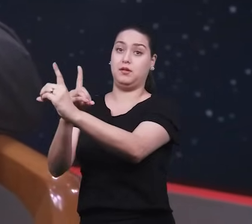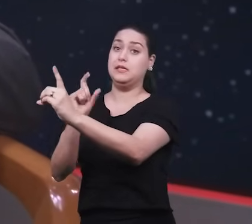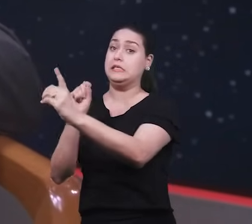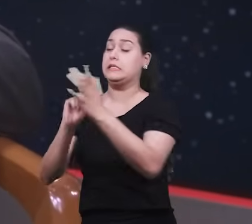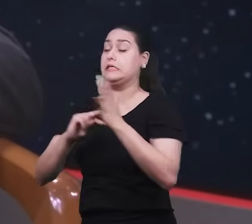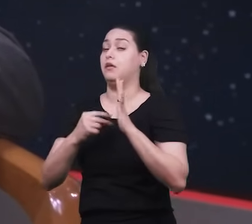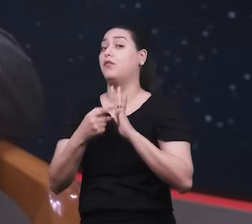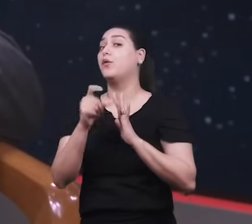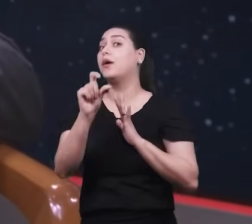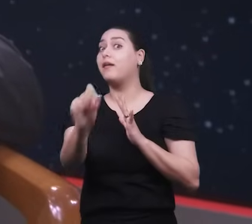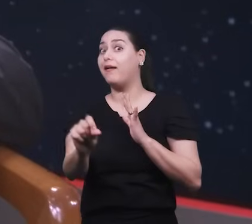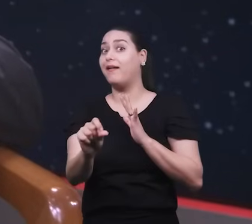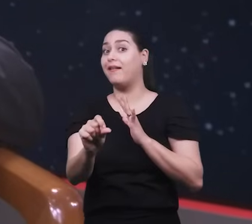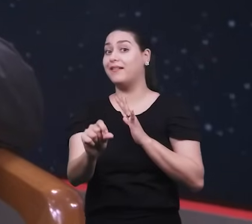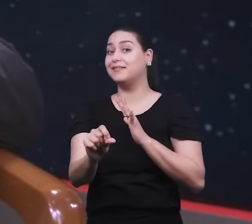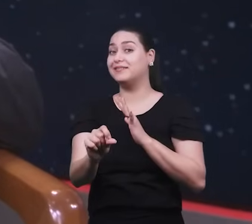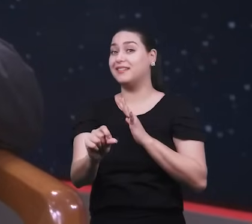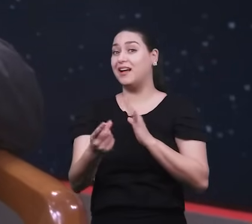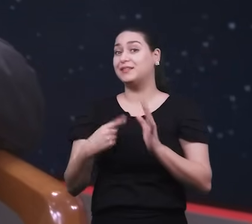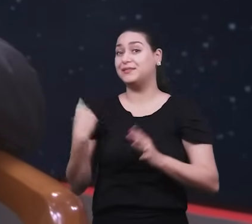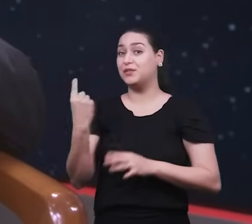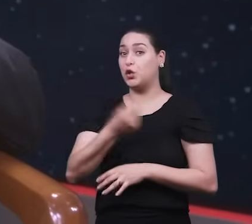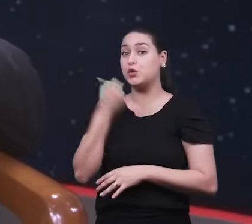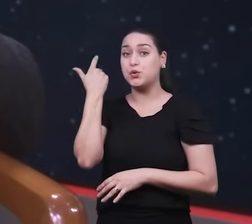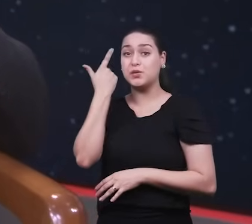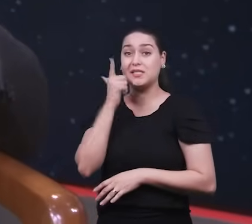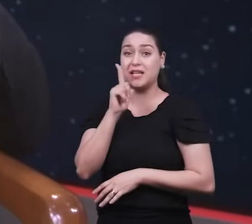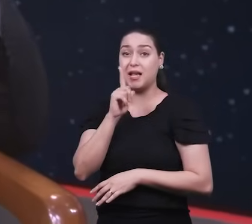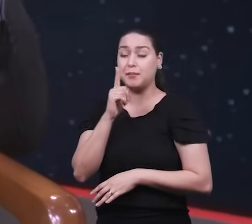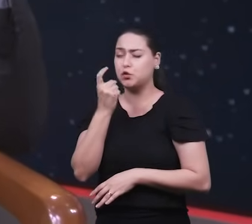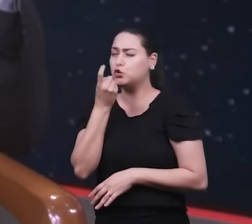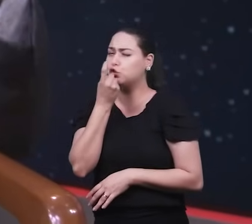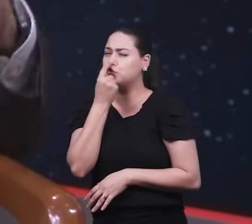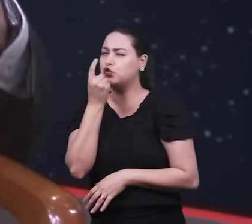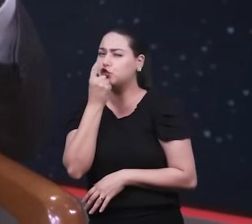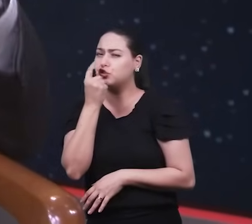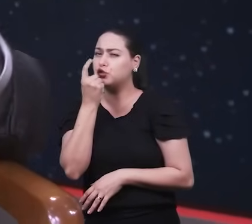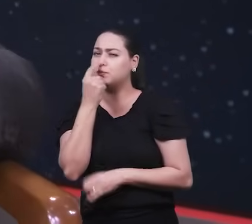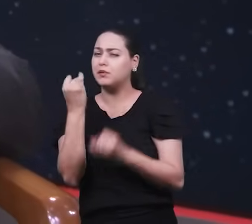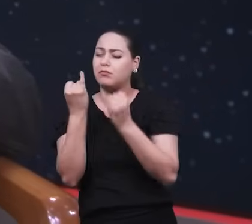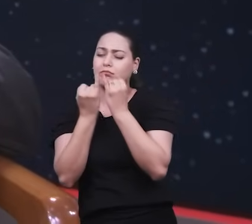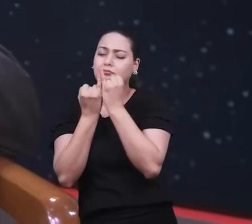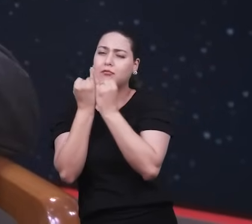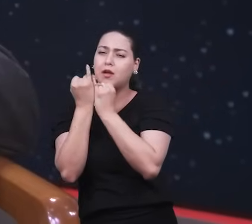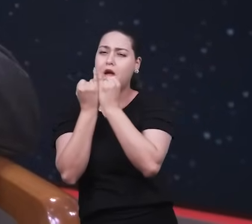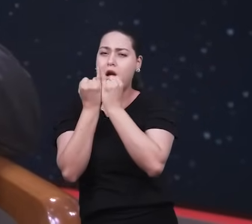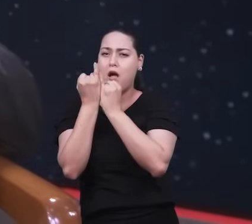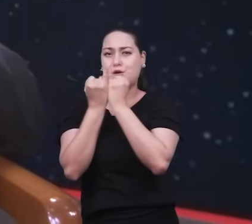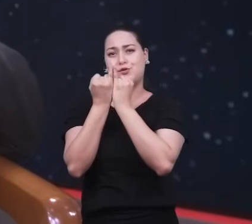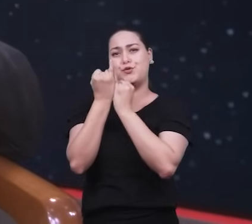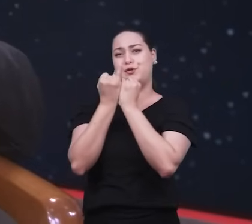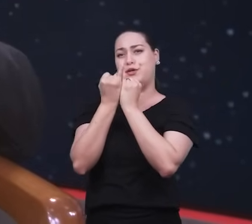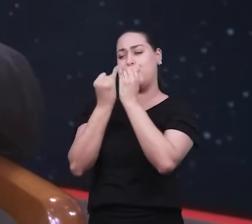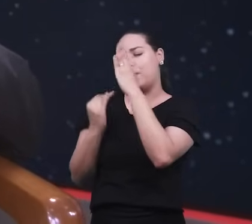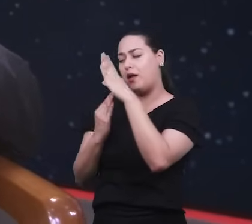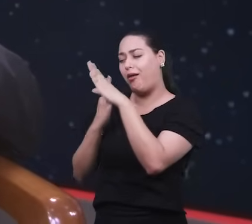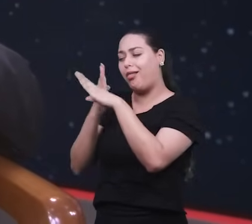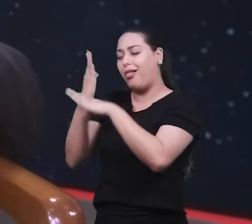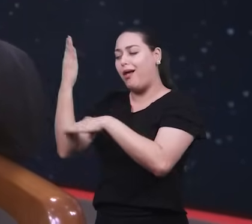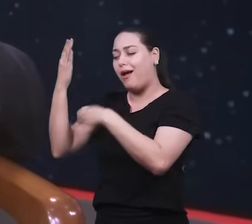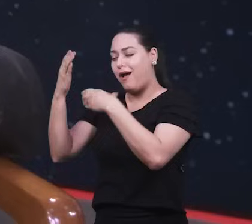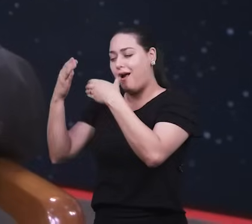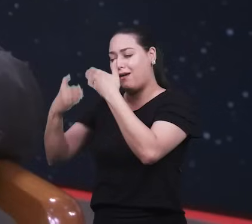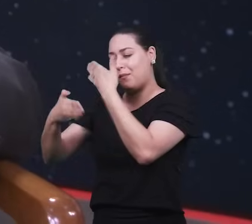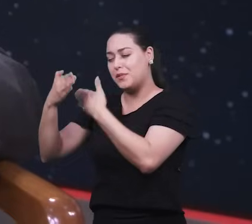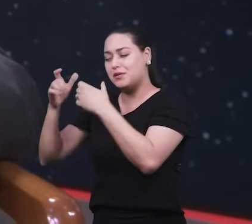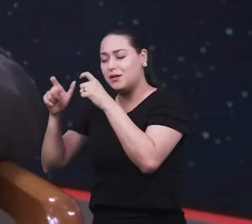nos confere esse privilégio, que é passar a ter uma vida de intimidade com o Senhor. Amém. Então nós somos introduzidos